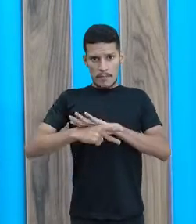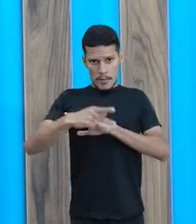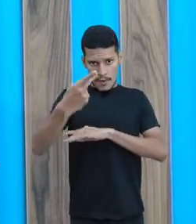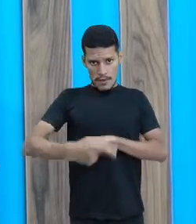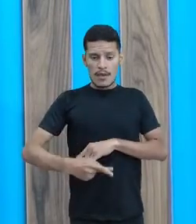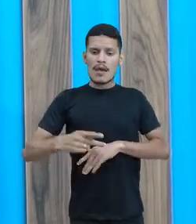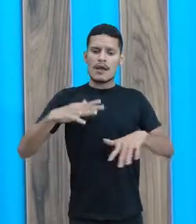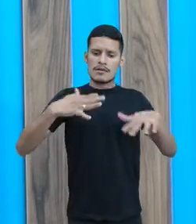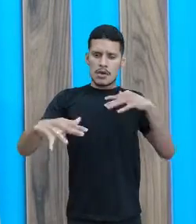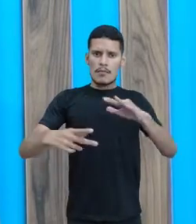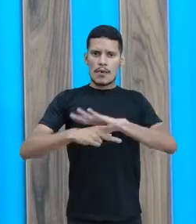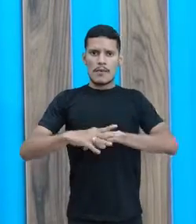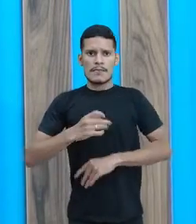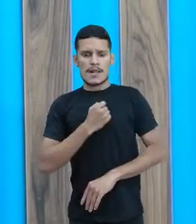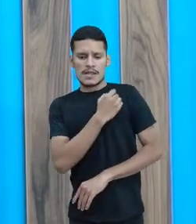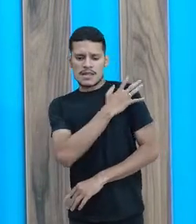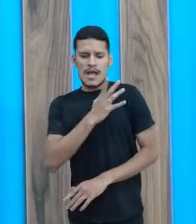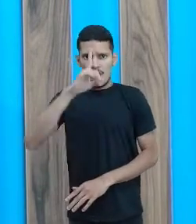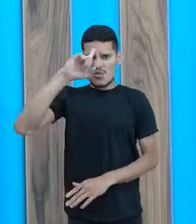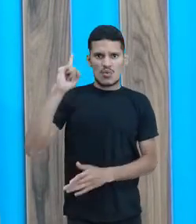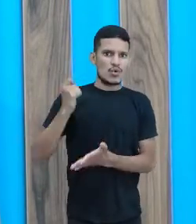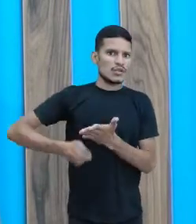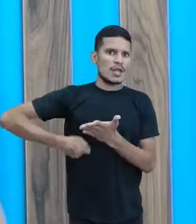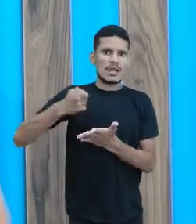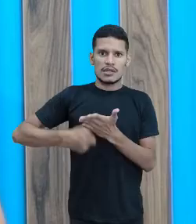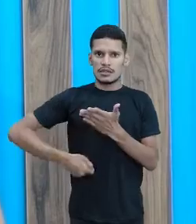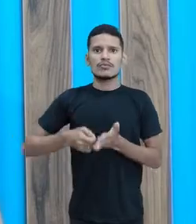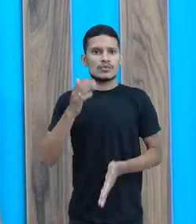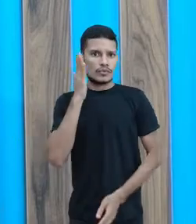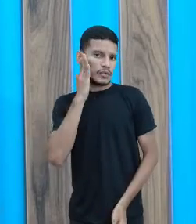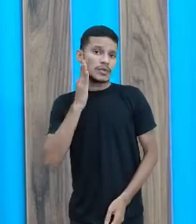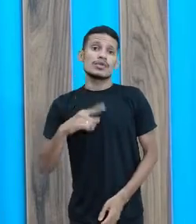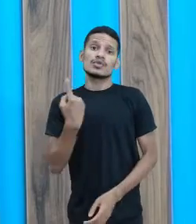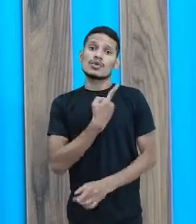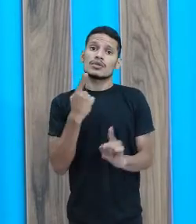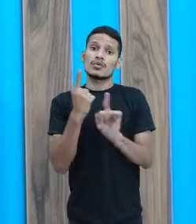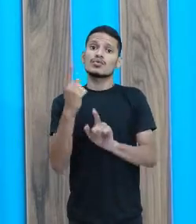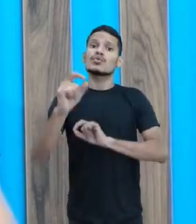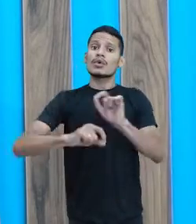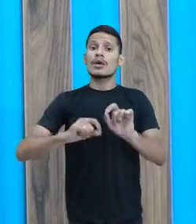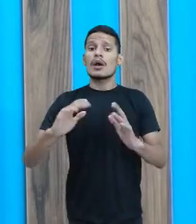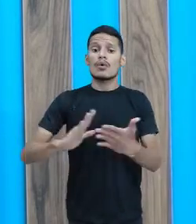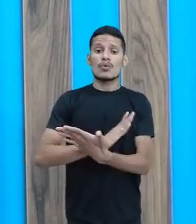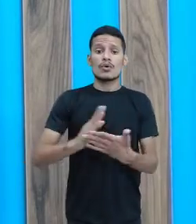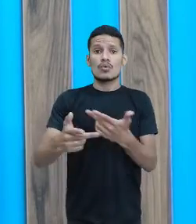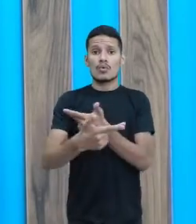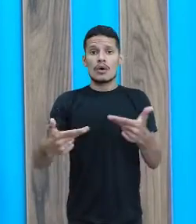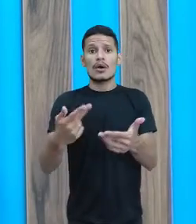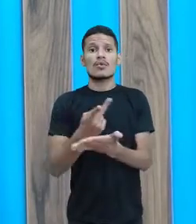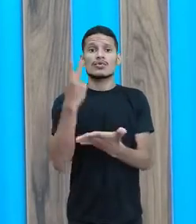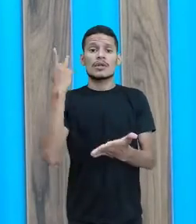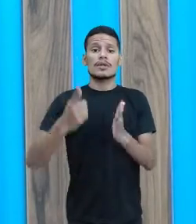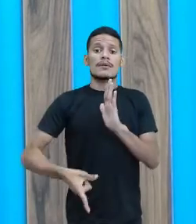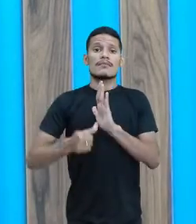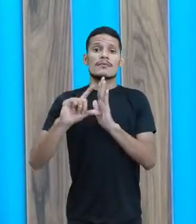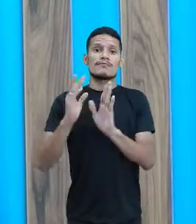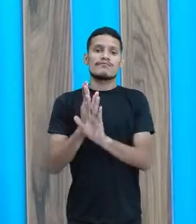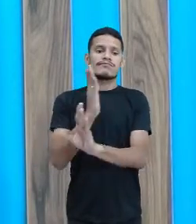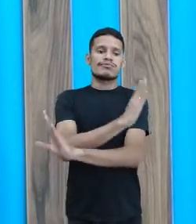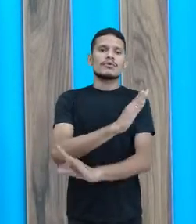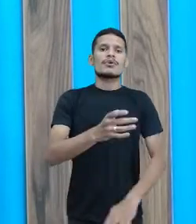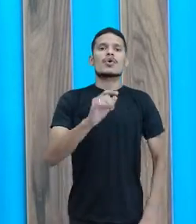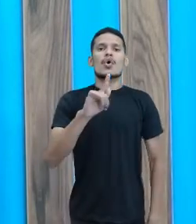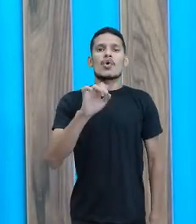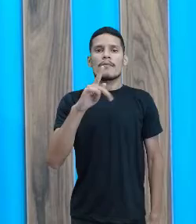ação militar, de autoritarismo, enfim. Então, a gente identifica isso como elementos que antecedem o golpe, ou seja, novidade